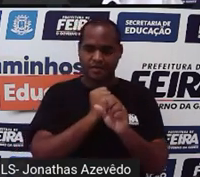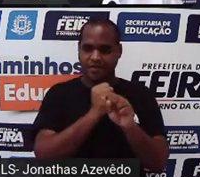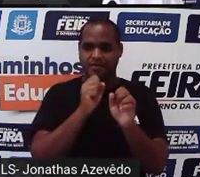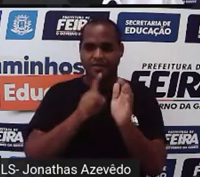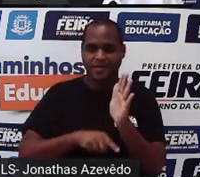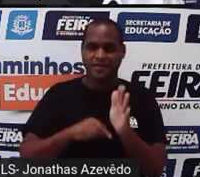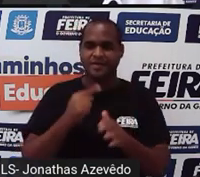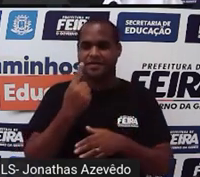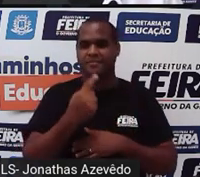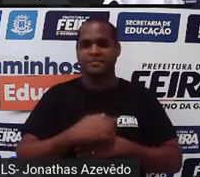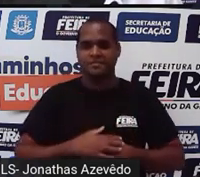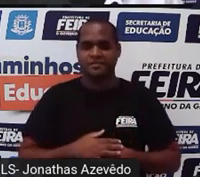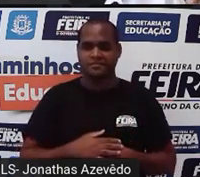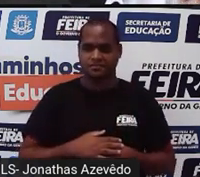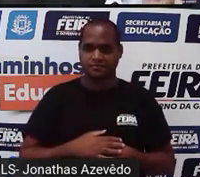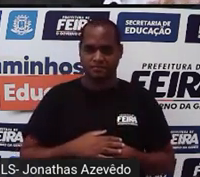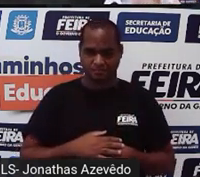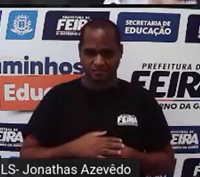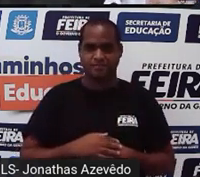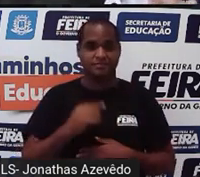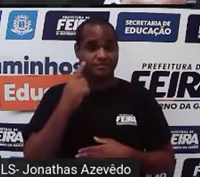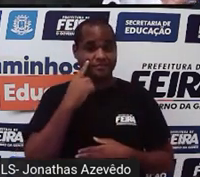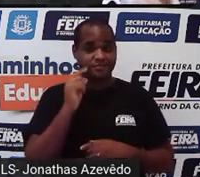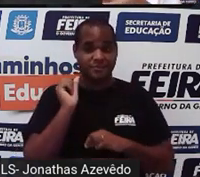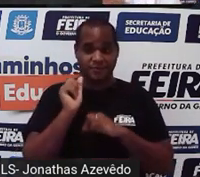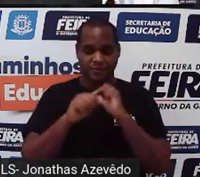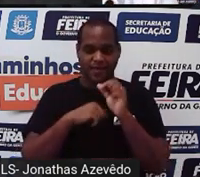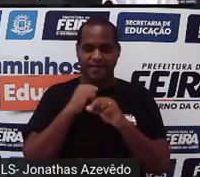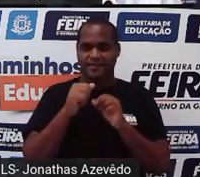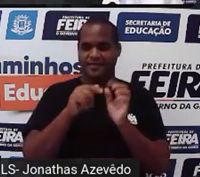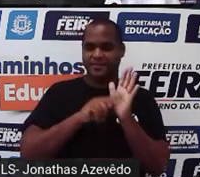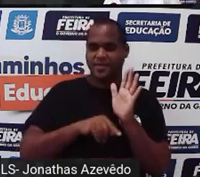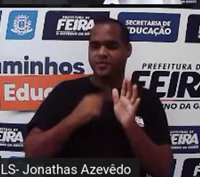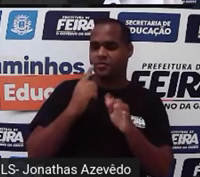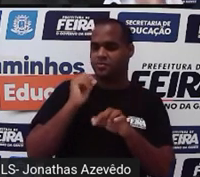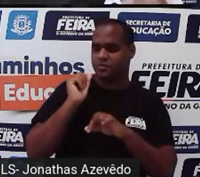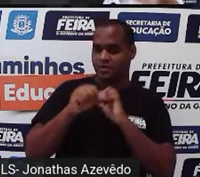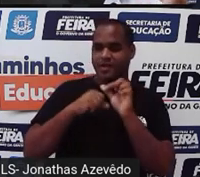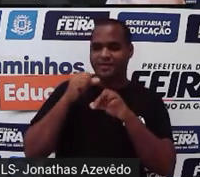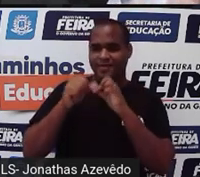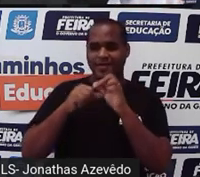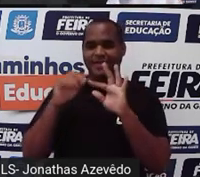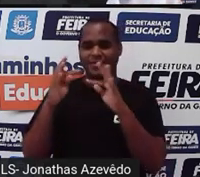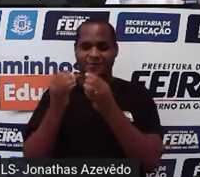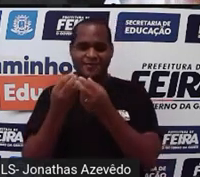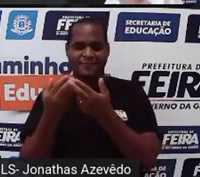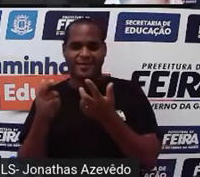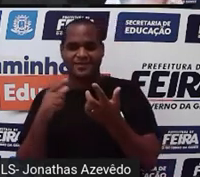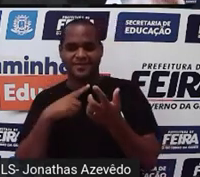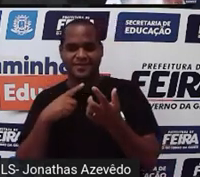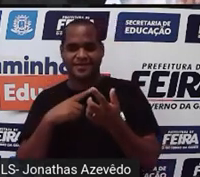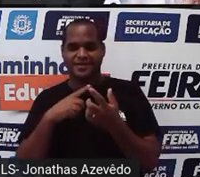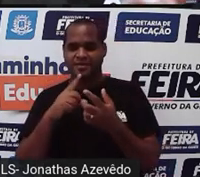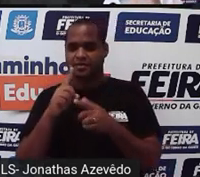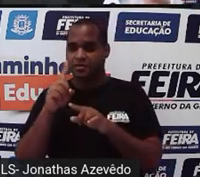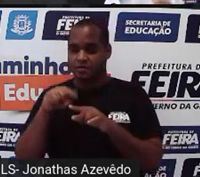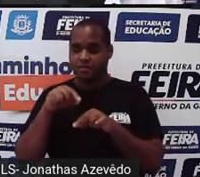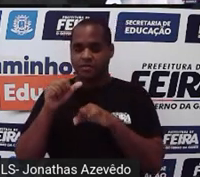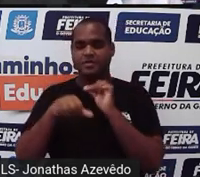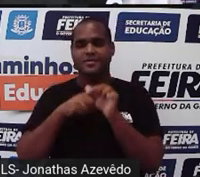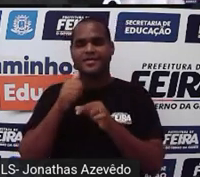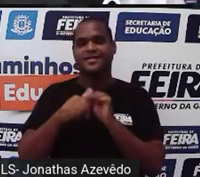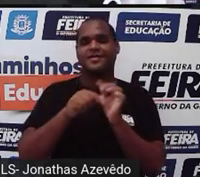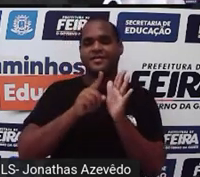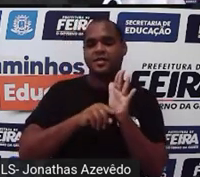um bom então quando x menos 1 Troca os sinais né de tudo tá como tudo tá negativo